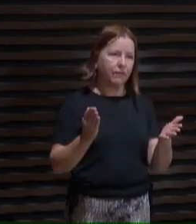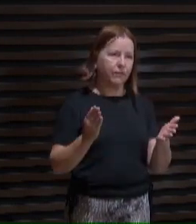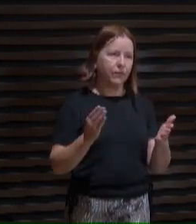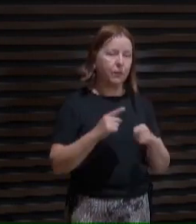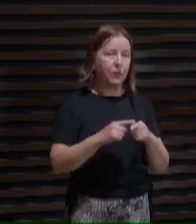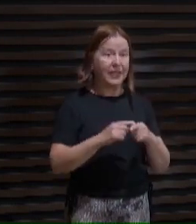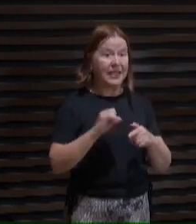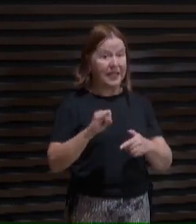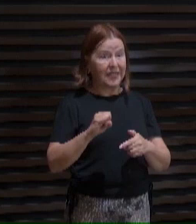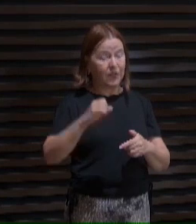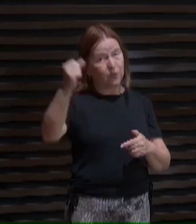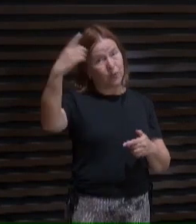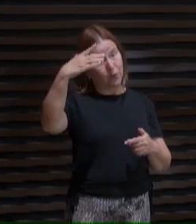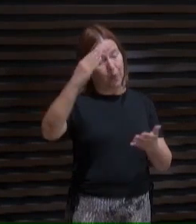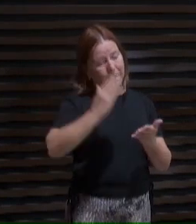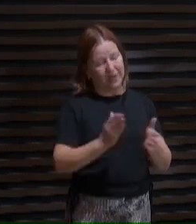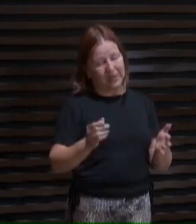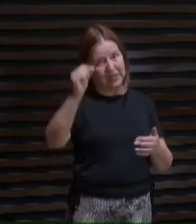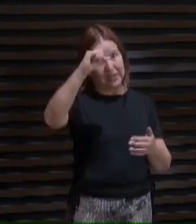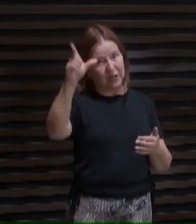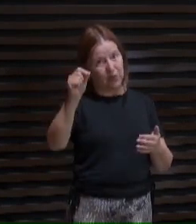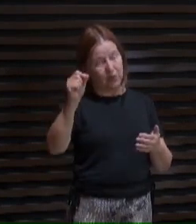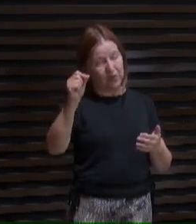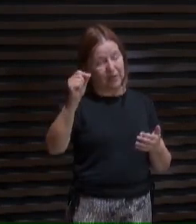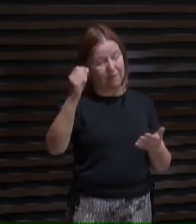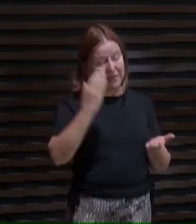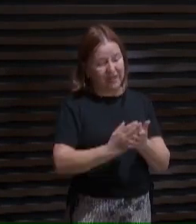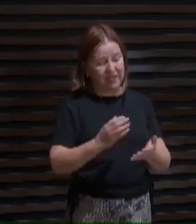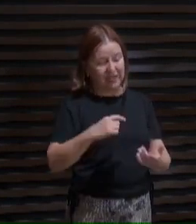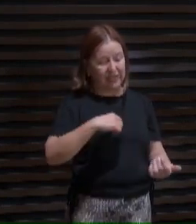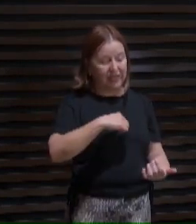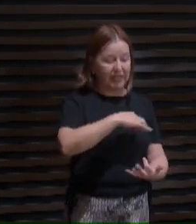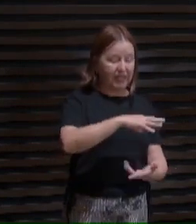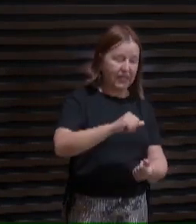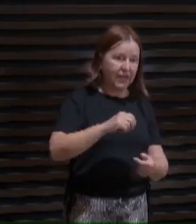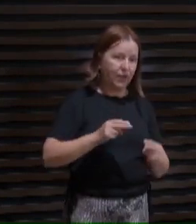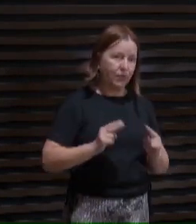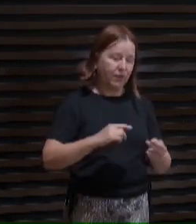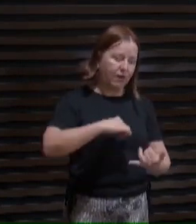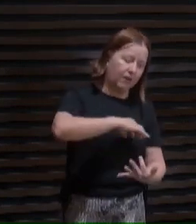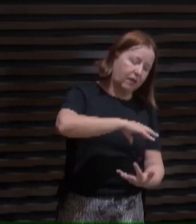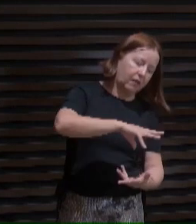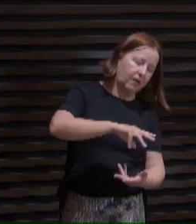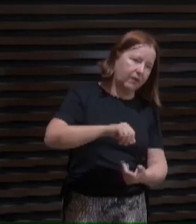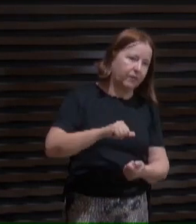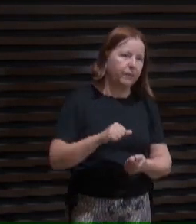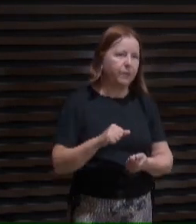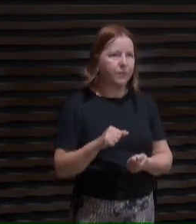sol parasse e a lua parasse e a terra continuasse rodando, não ficava no mesmo canto.